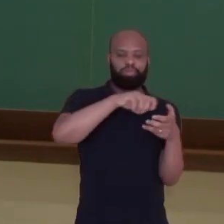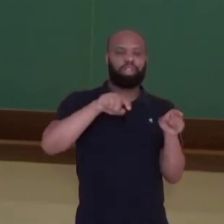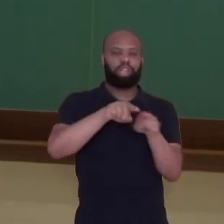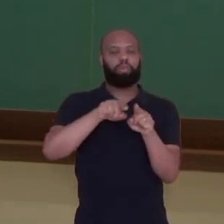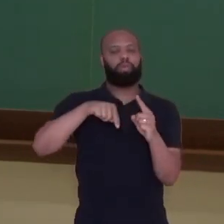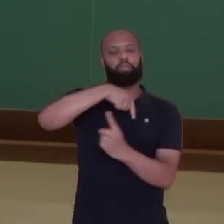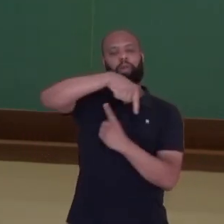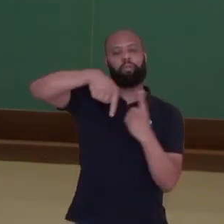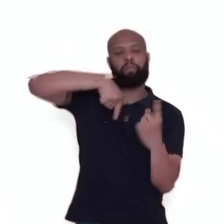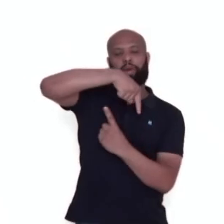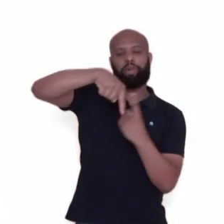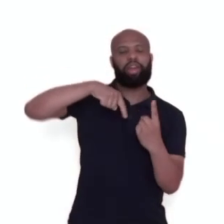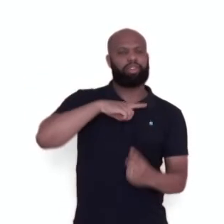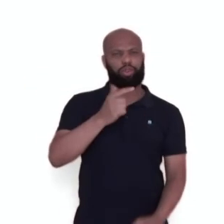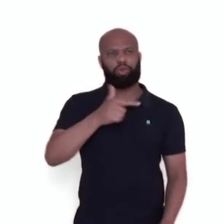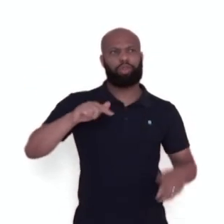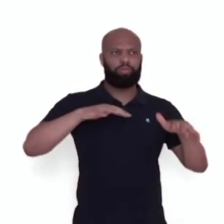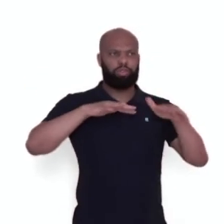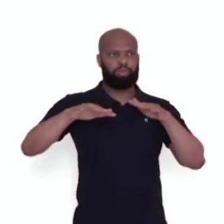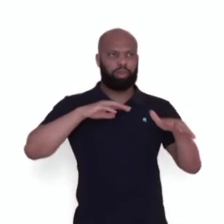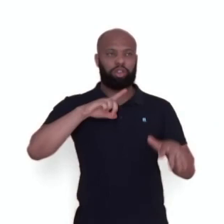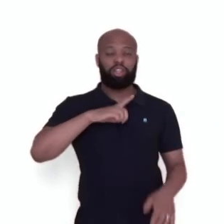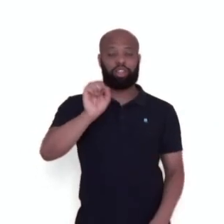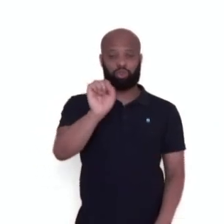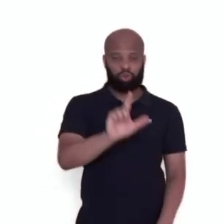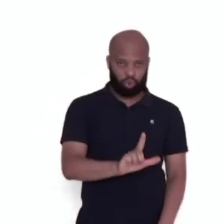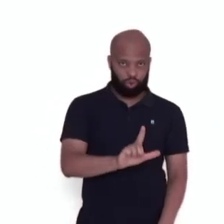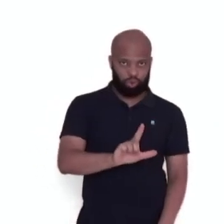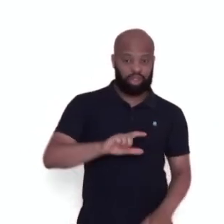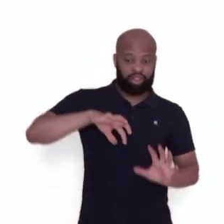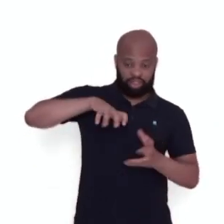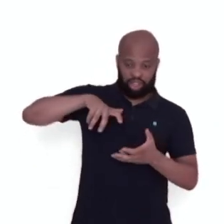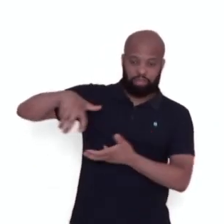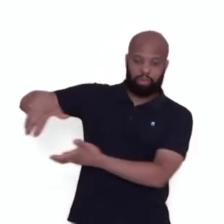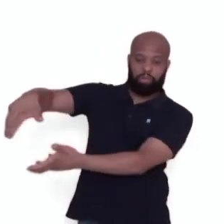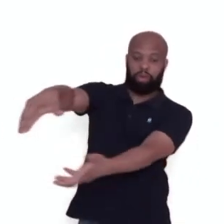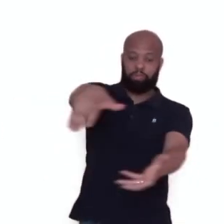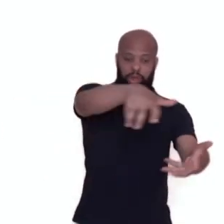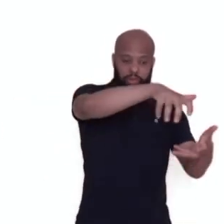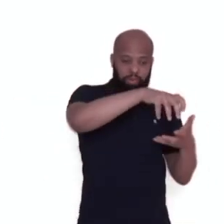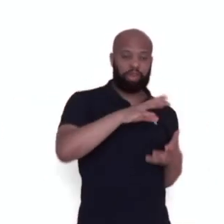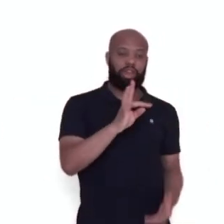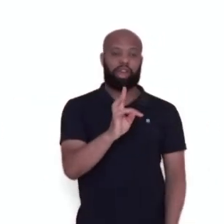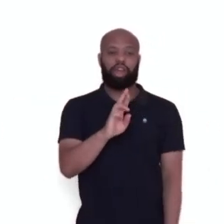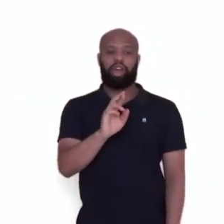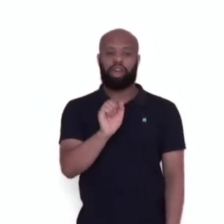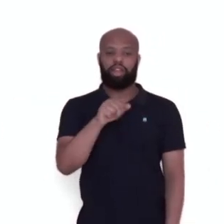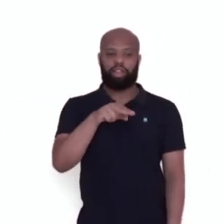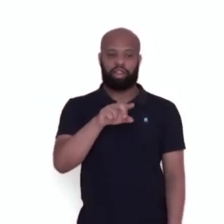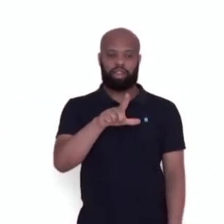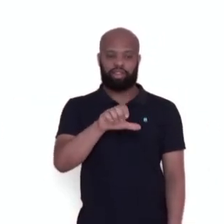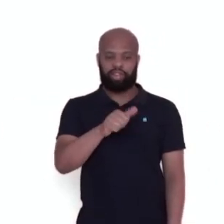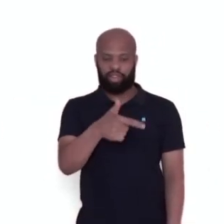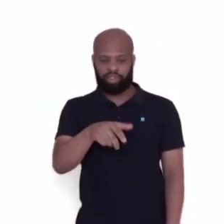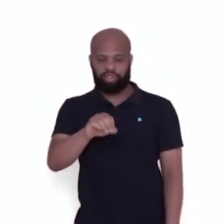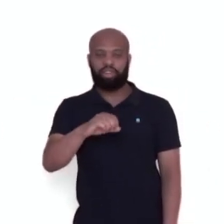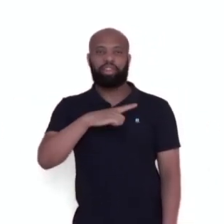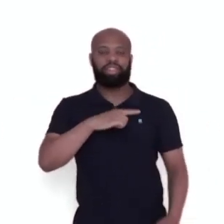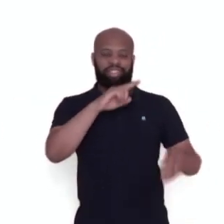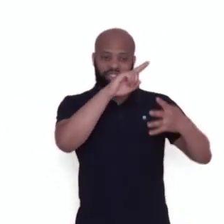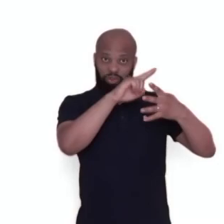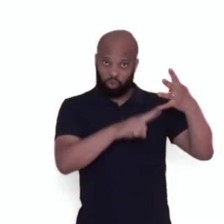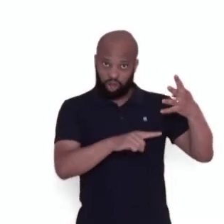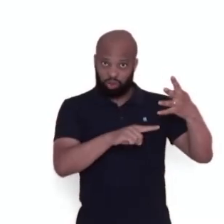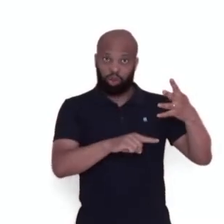outros movimentos. Gira em torno do Sol no movimento de translação. E as estações do ano